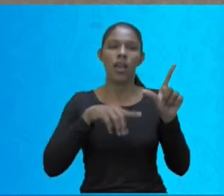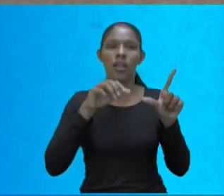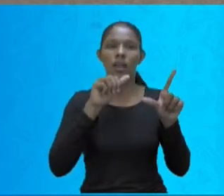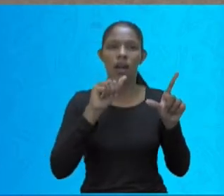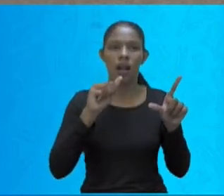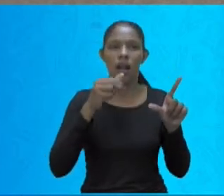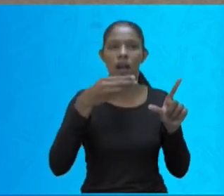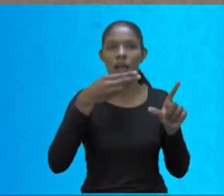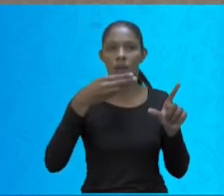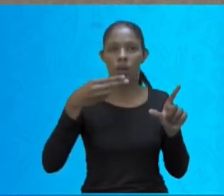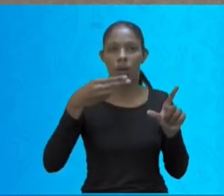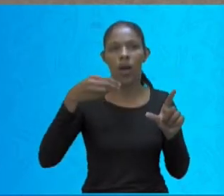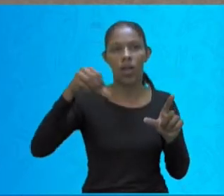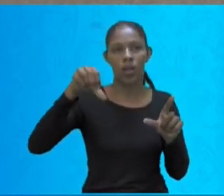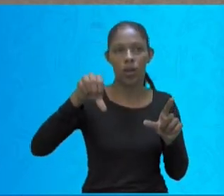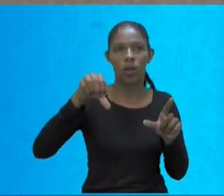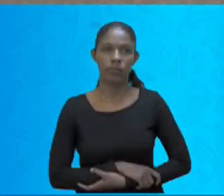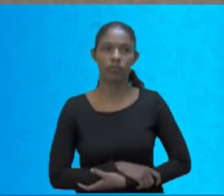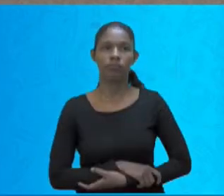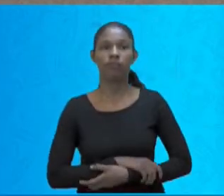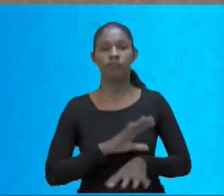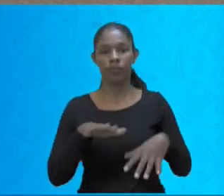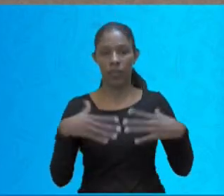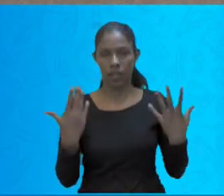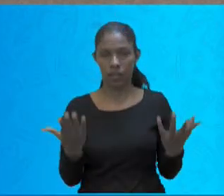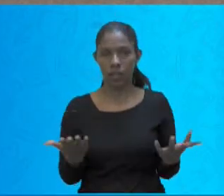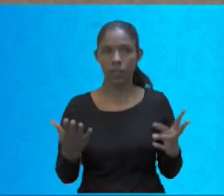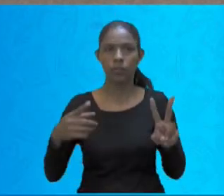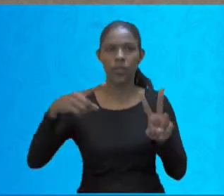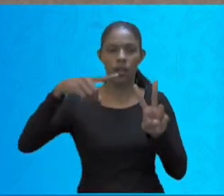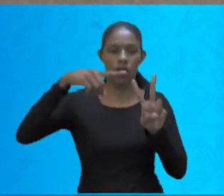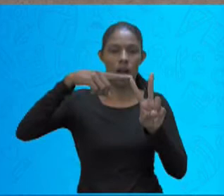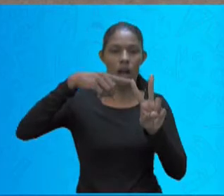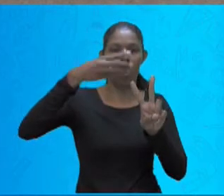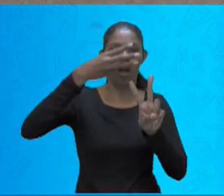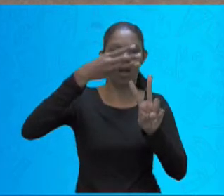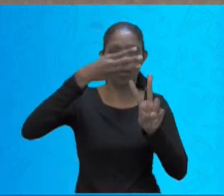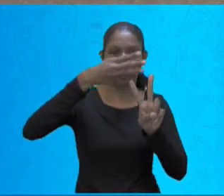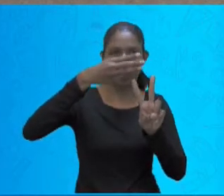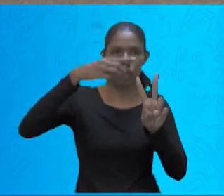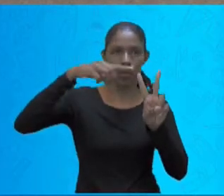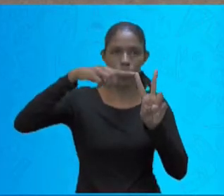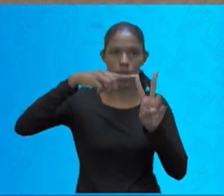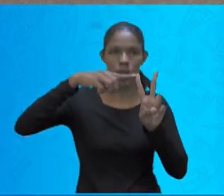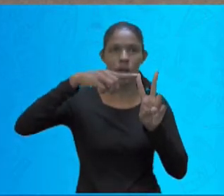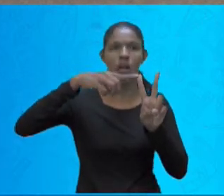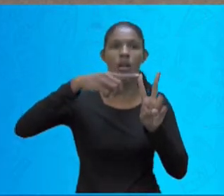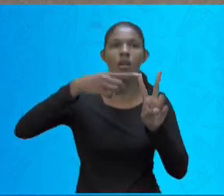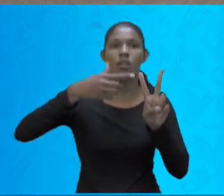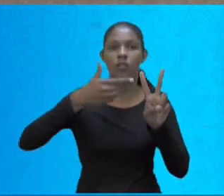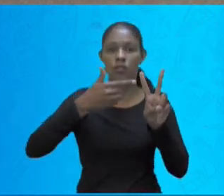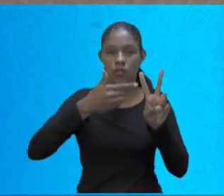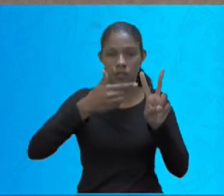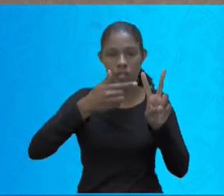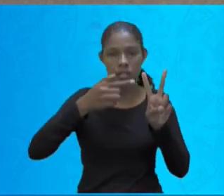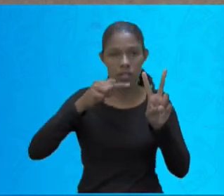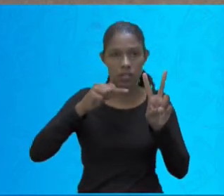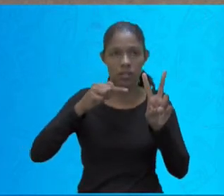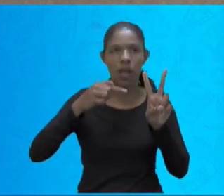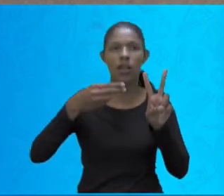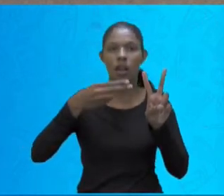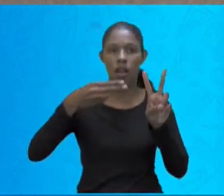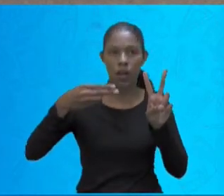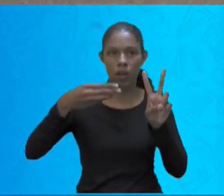0,3. Resposta letra A. Então, a raiz cúbica de 27 é igual a 3, porque 3 ao cubo